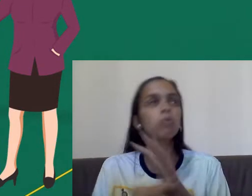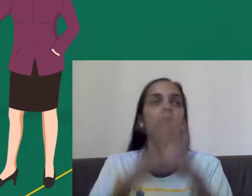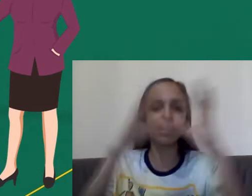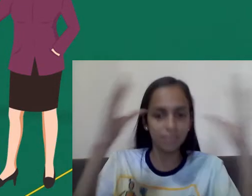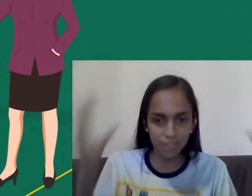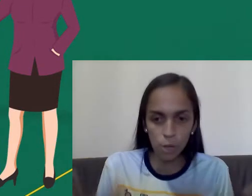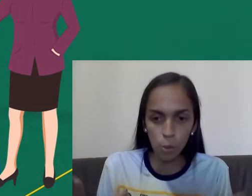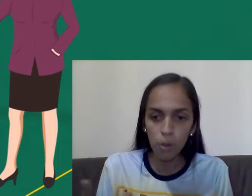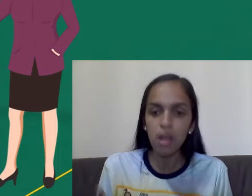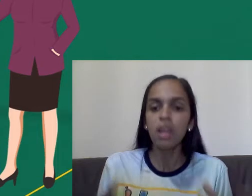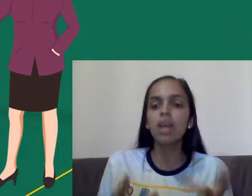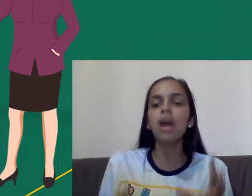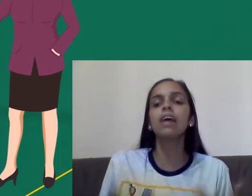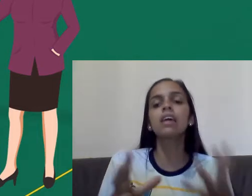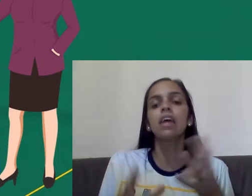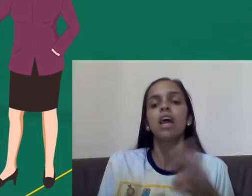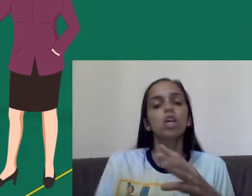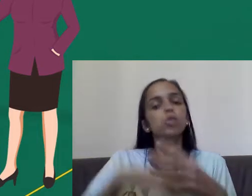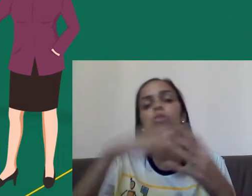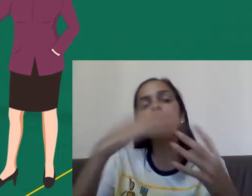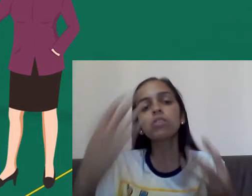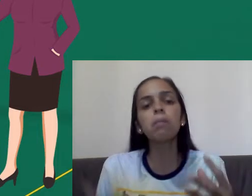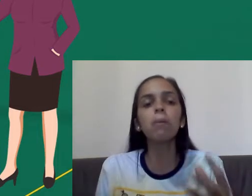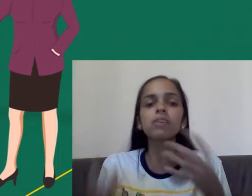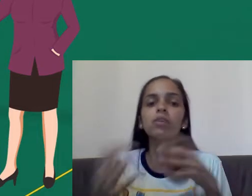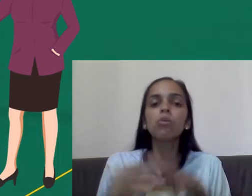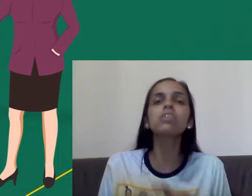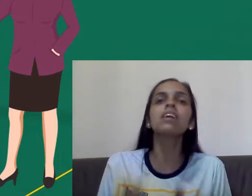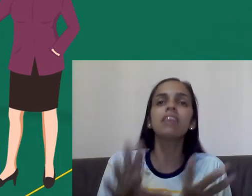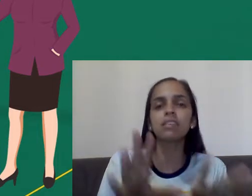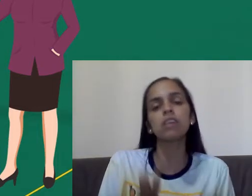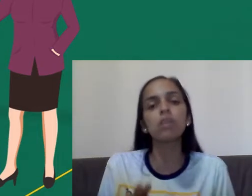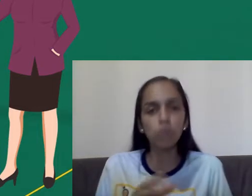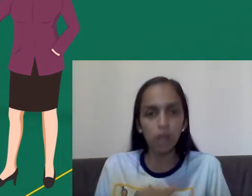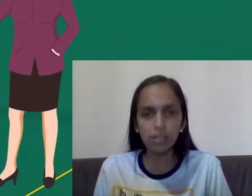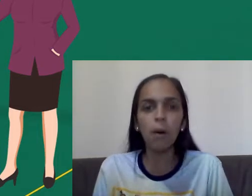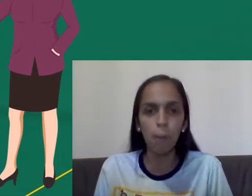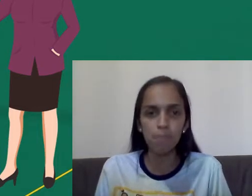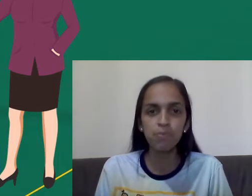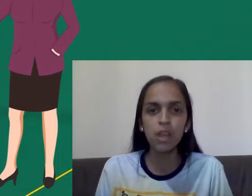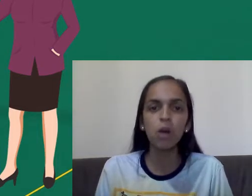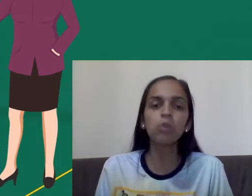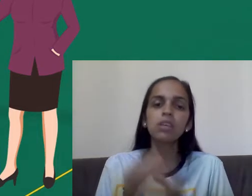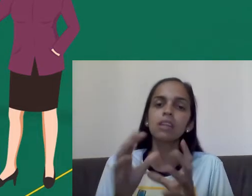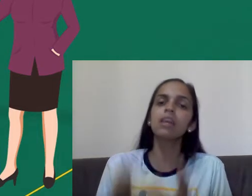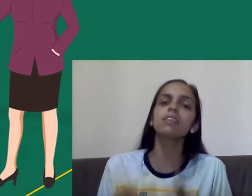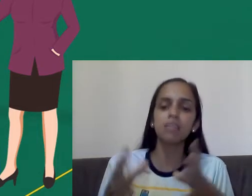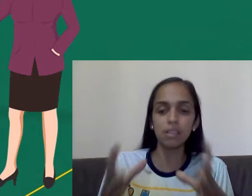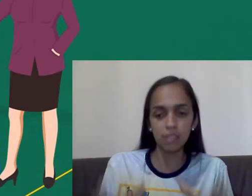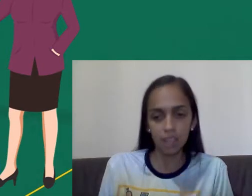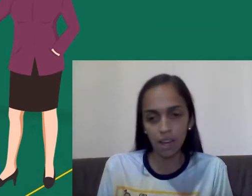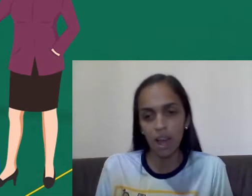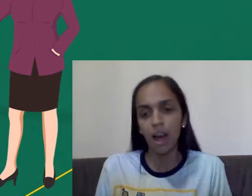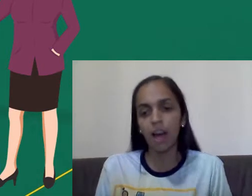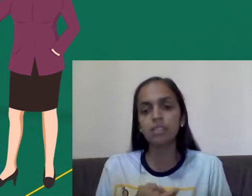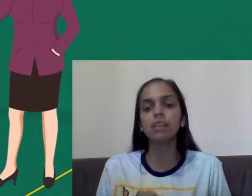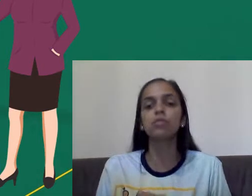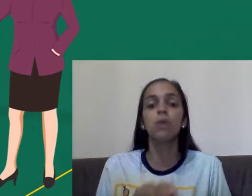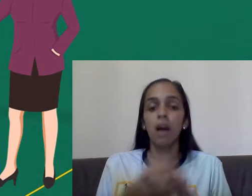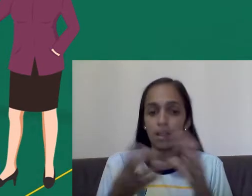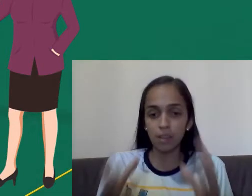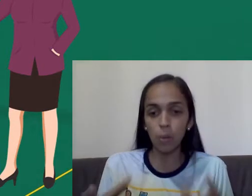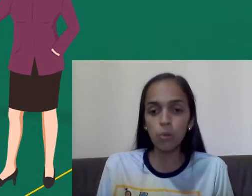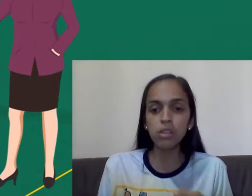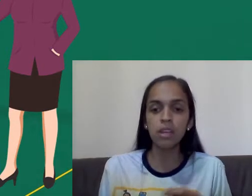existe no Brasil, né, aqui toda a nossa população consegue ter acesso à educação, consegue